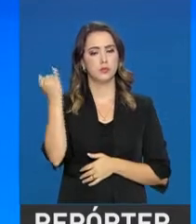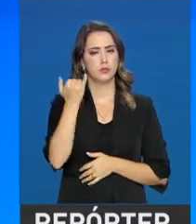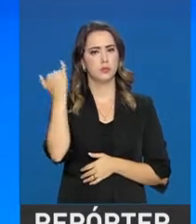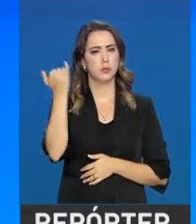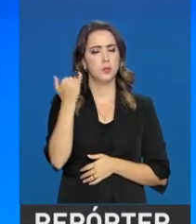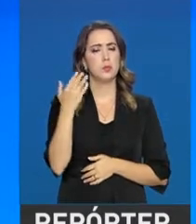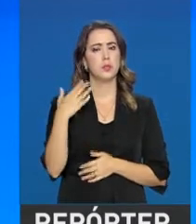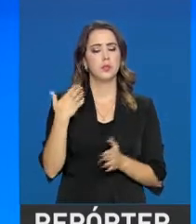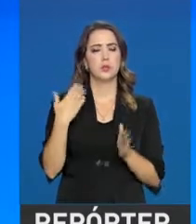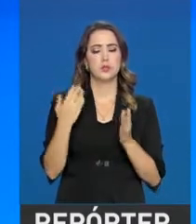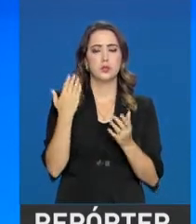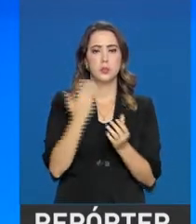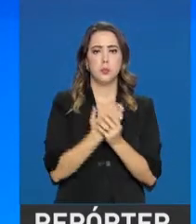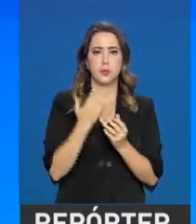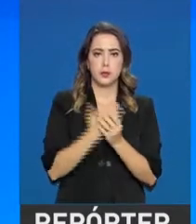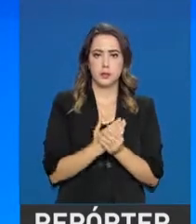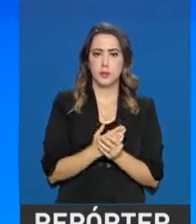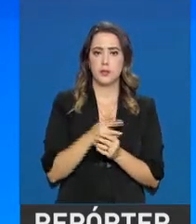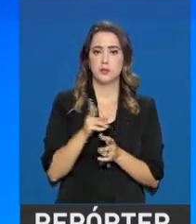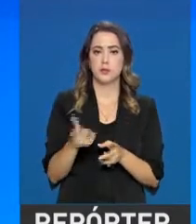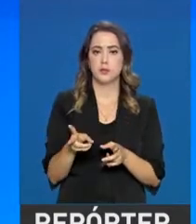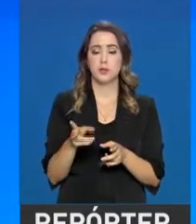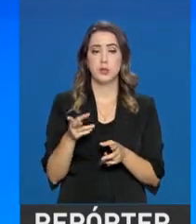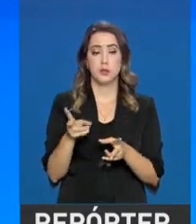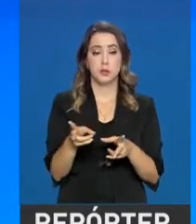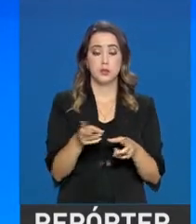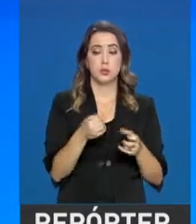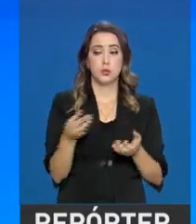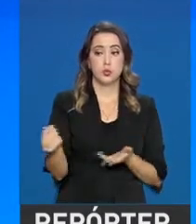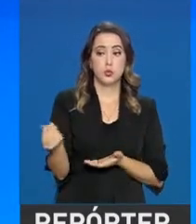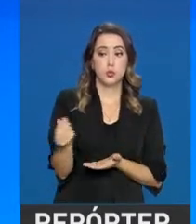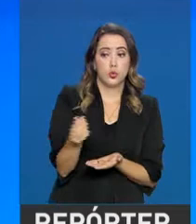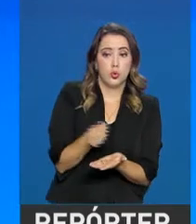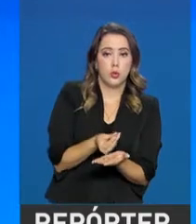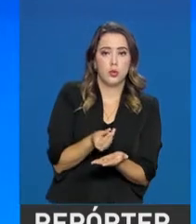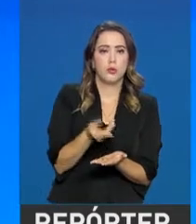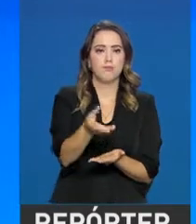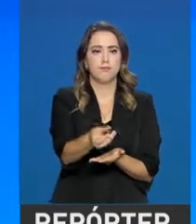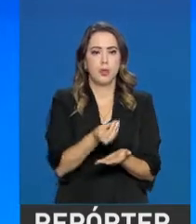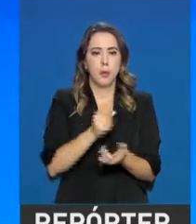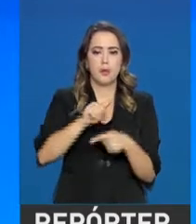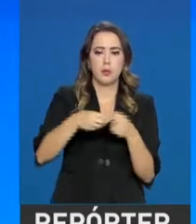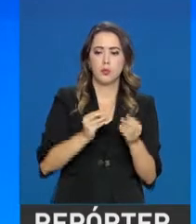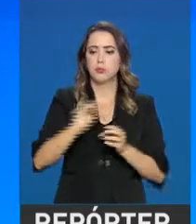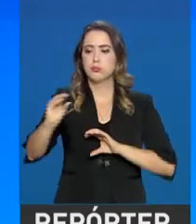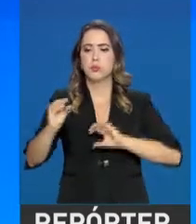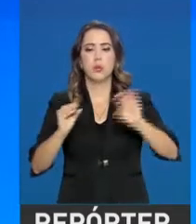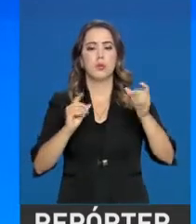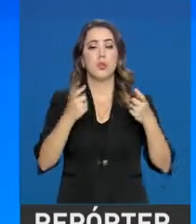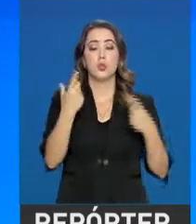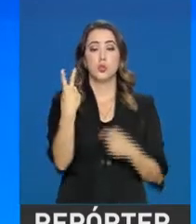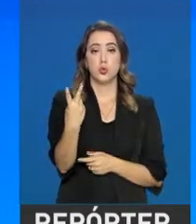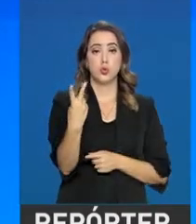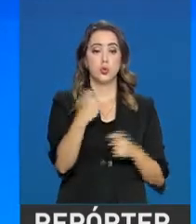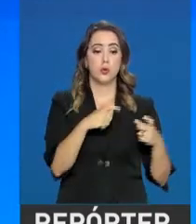processo de captação de recursos para a proteção de nascentes de duas grandes